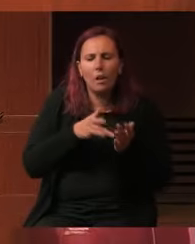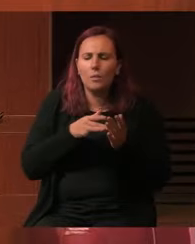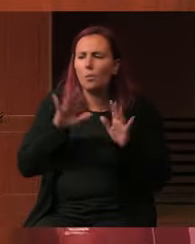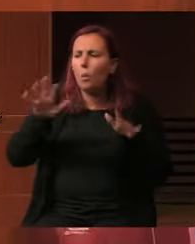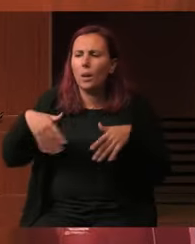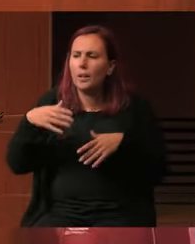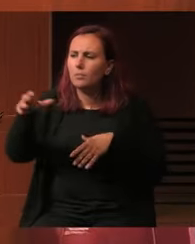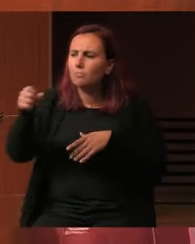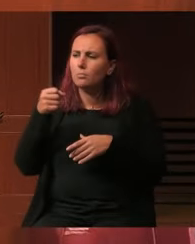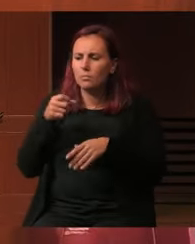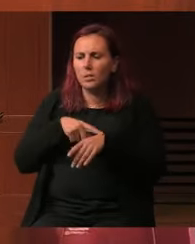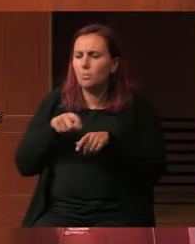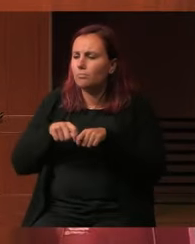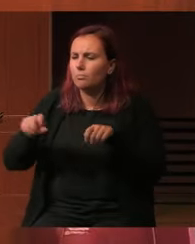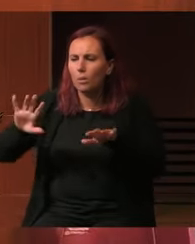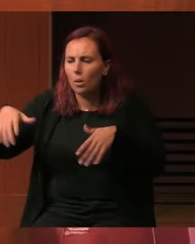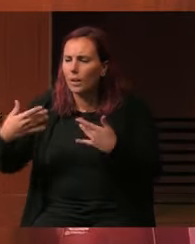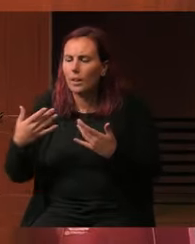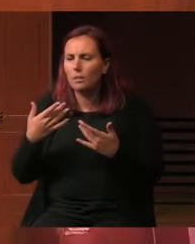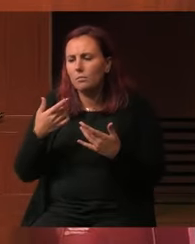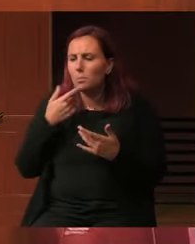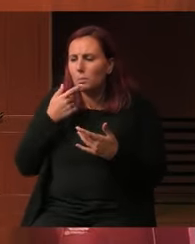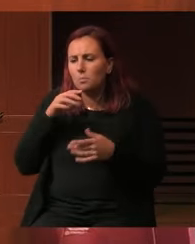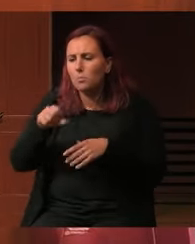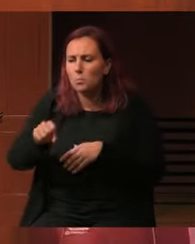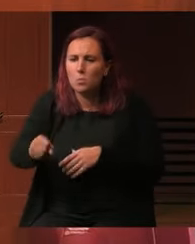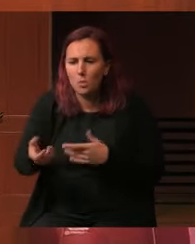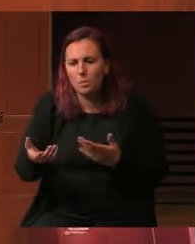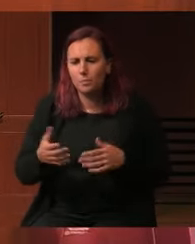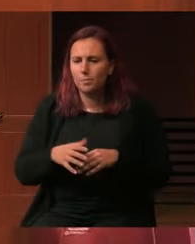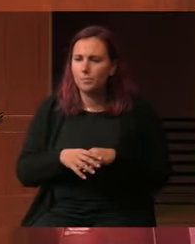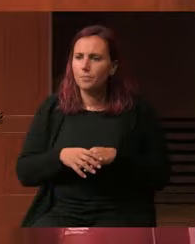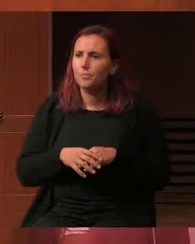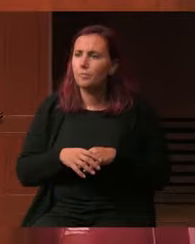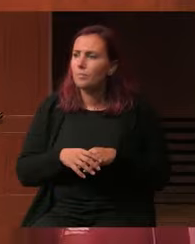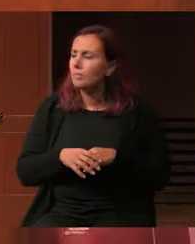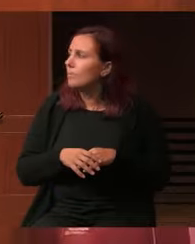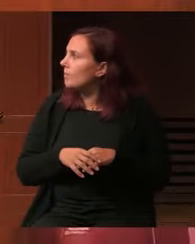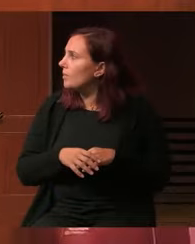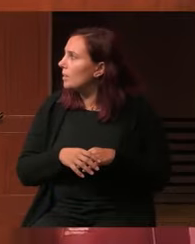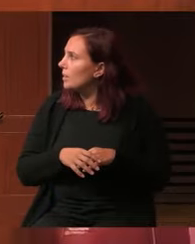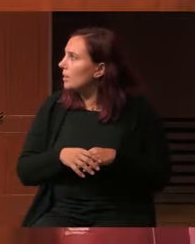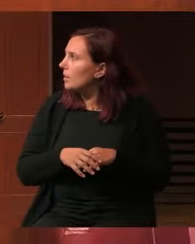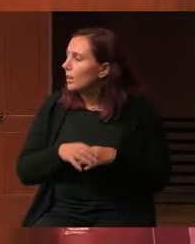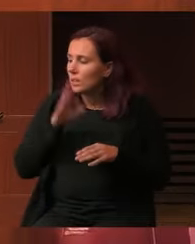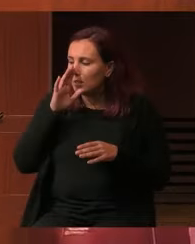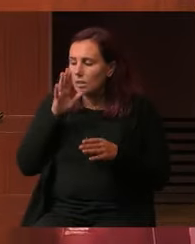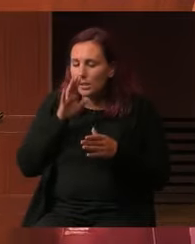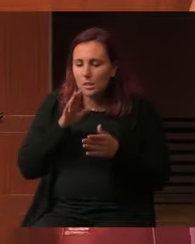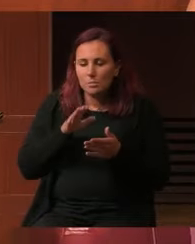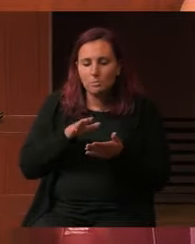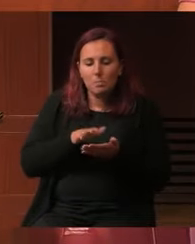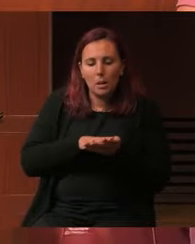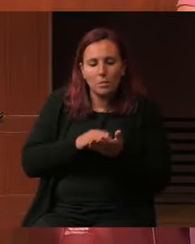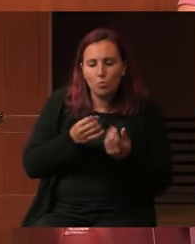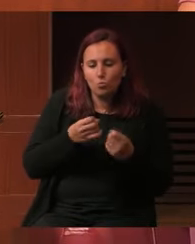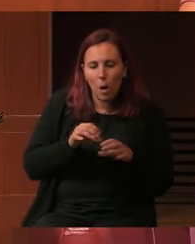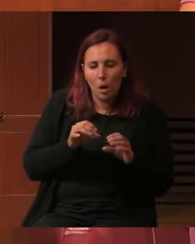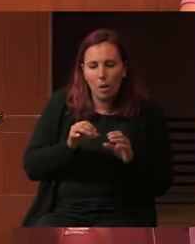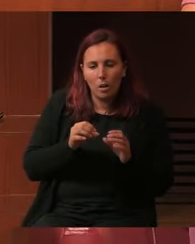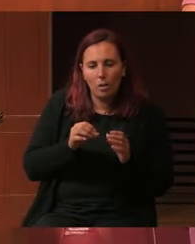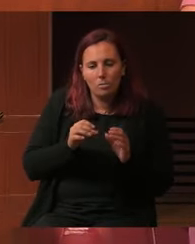mas eu não consigo começar a tirar por baixo. Não é? Portanto, eu pus por baixo e cai tudo. E o tipo de conhecimento que nós muitas